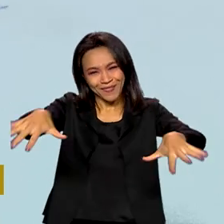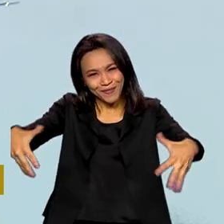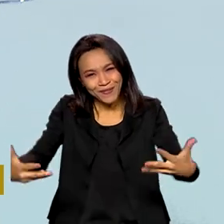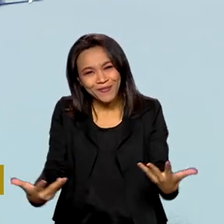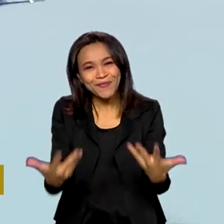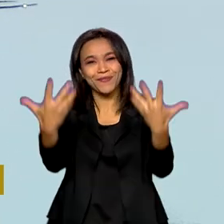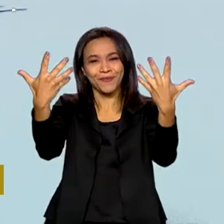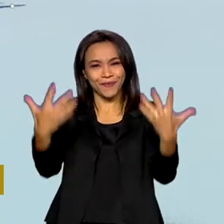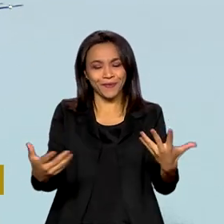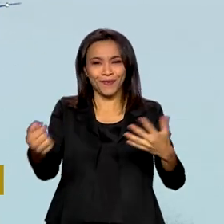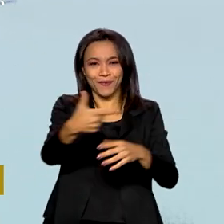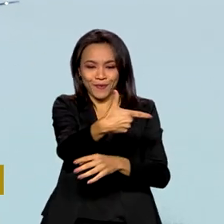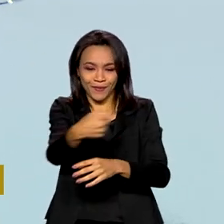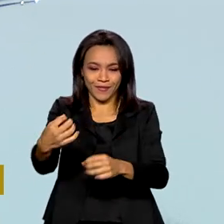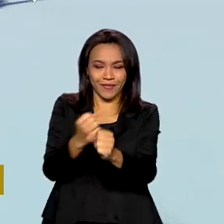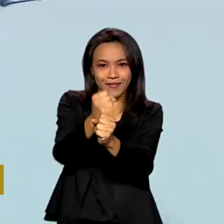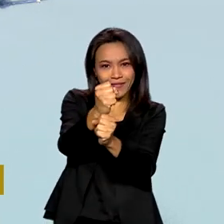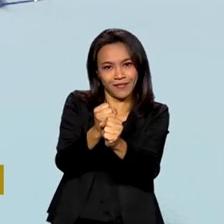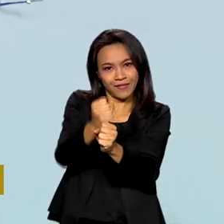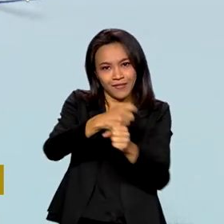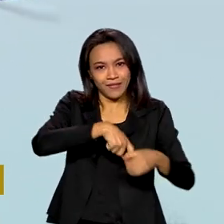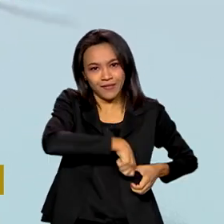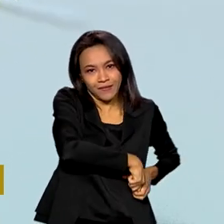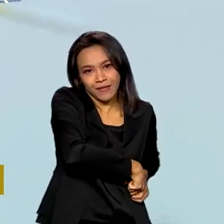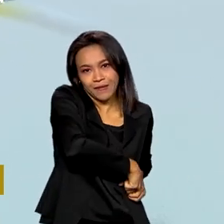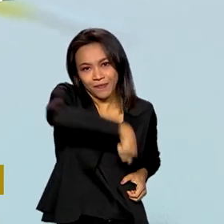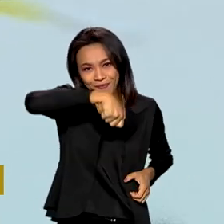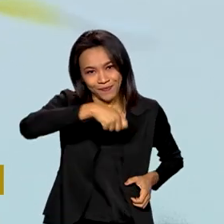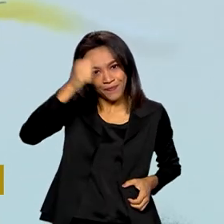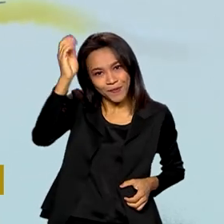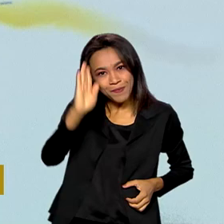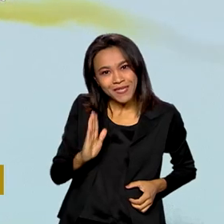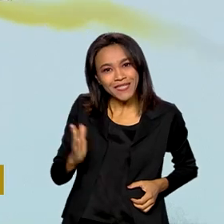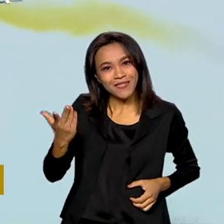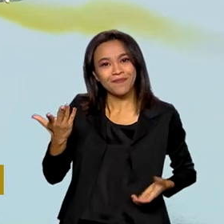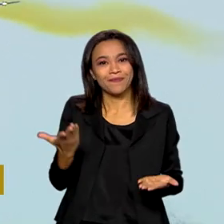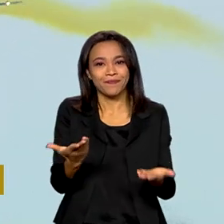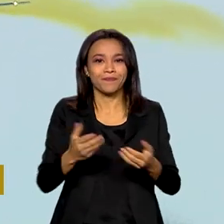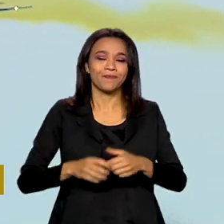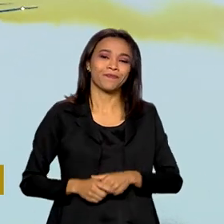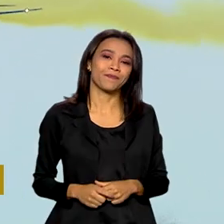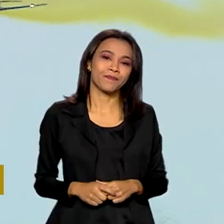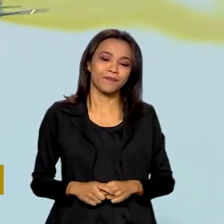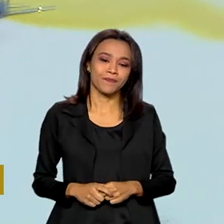do bicentenário da independência do Brasil.